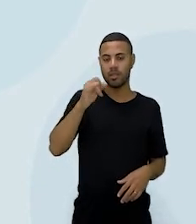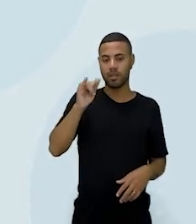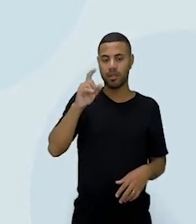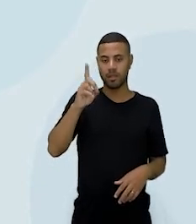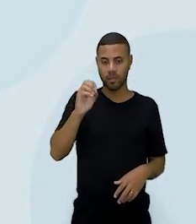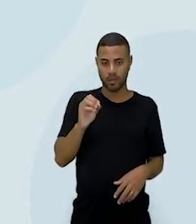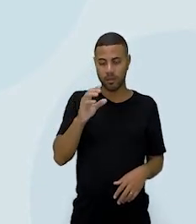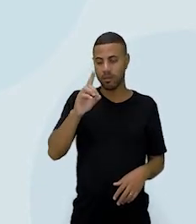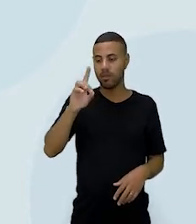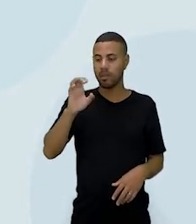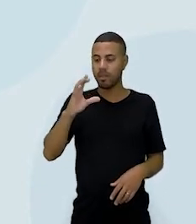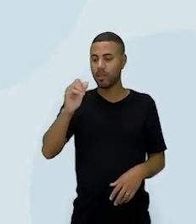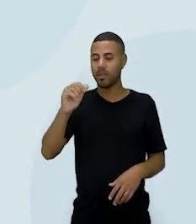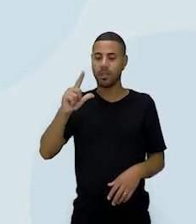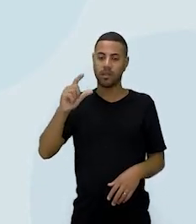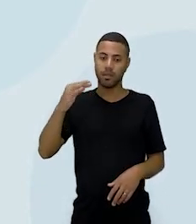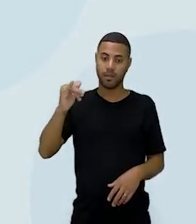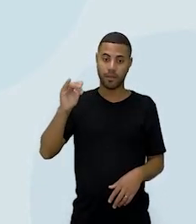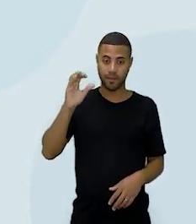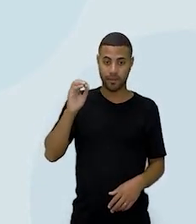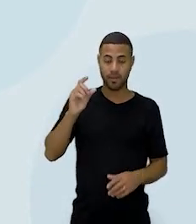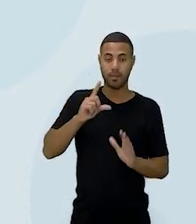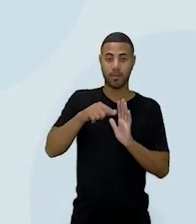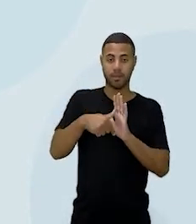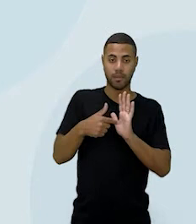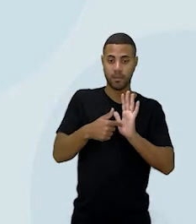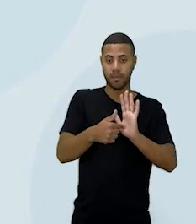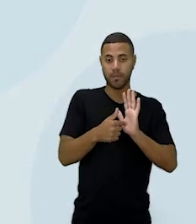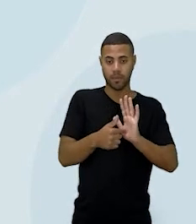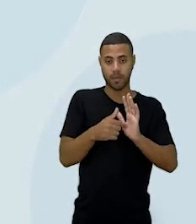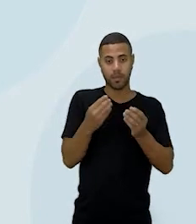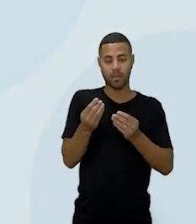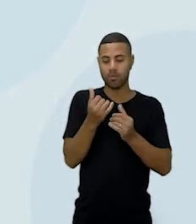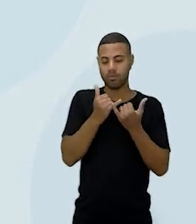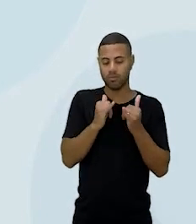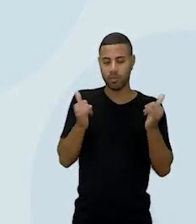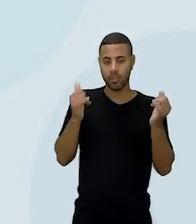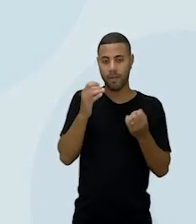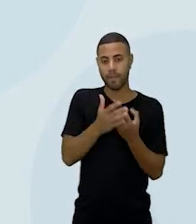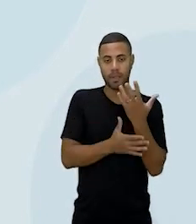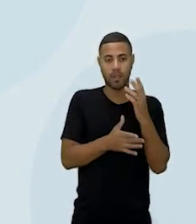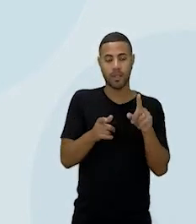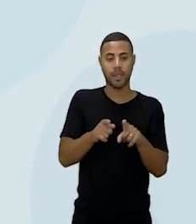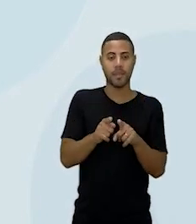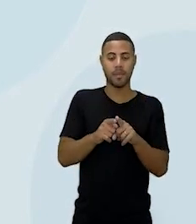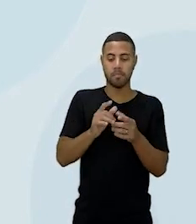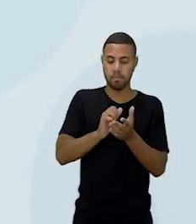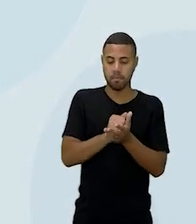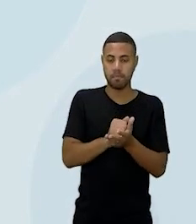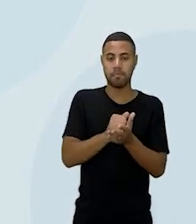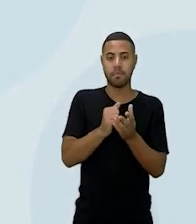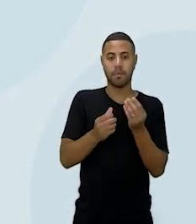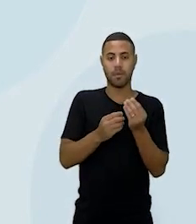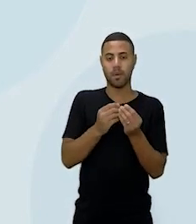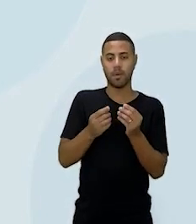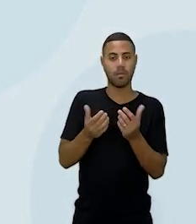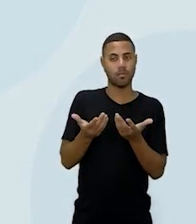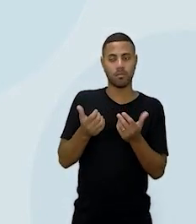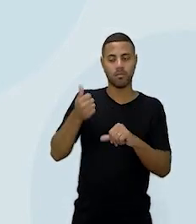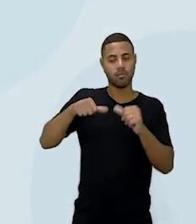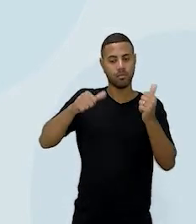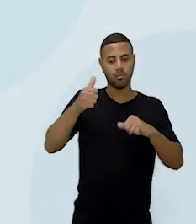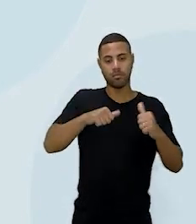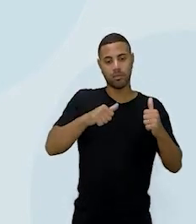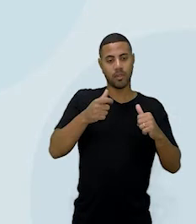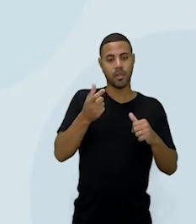gente representa a geração de energia escrevendo ali, colocando ali, registrando na equação química